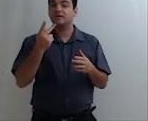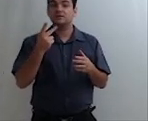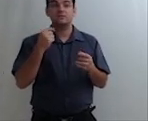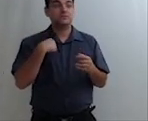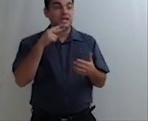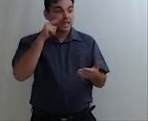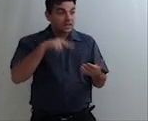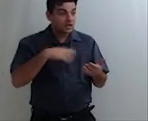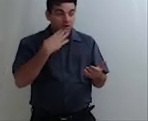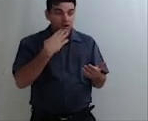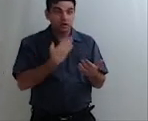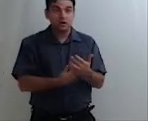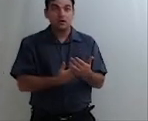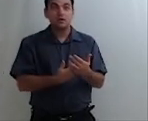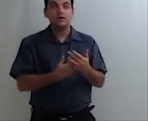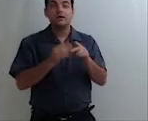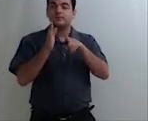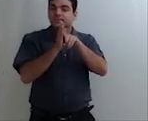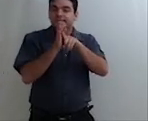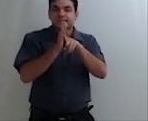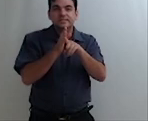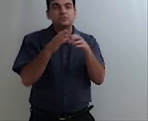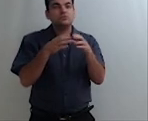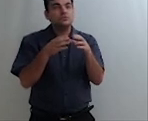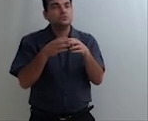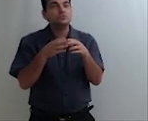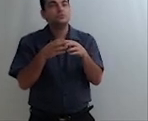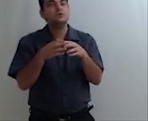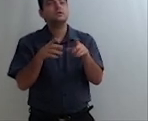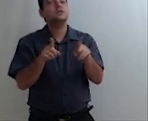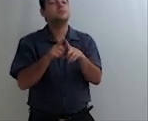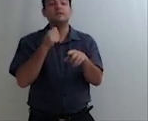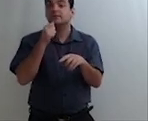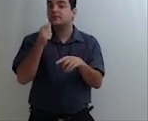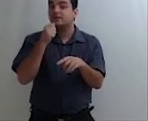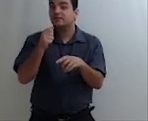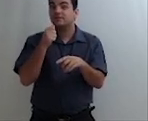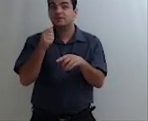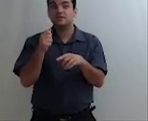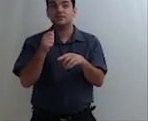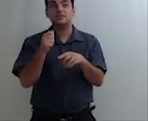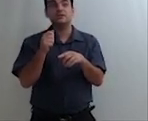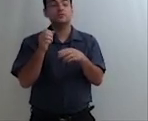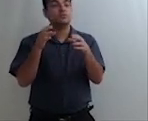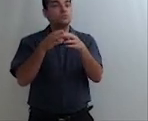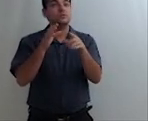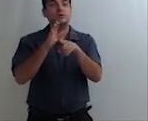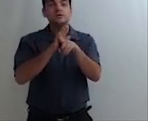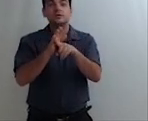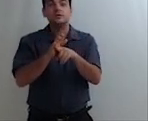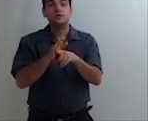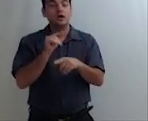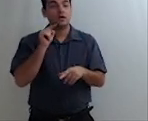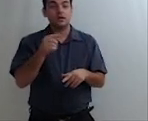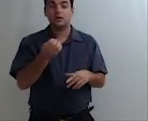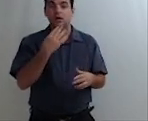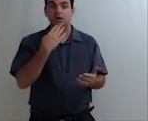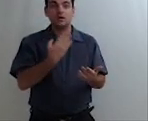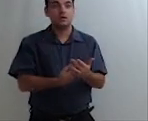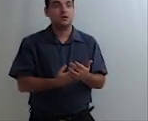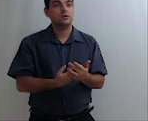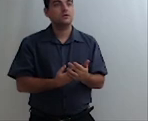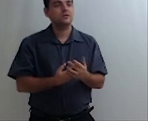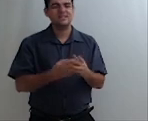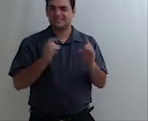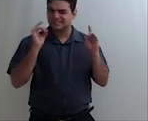os laudos são eloquentes e os termos das entrevistas especializadas são inequívocos há que se